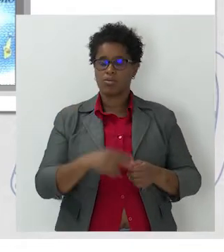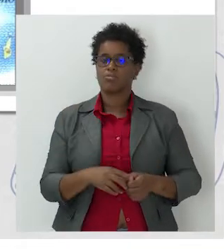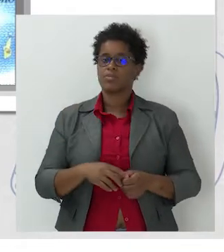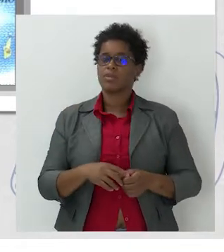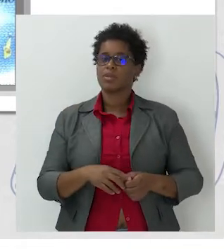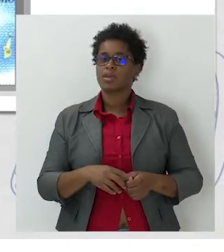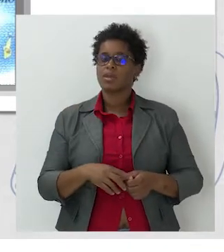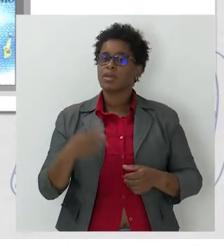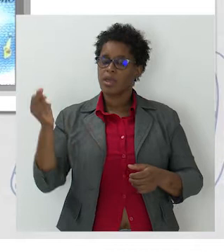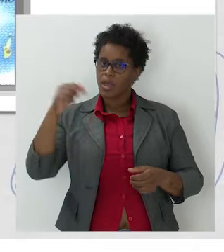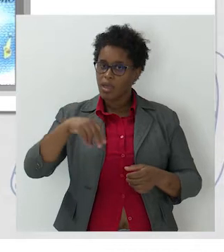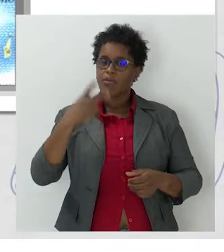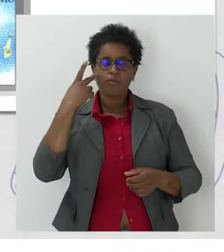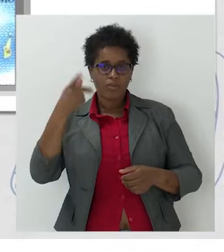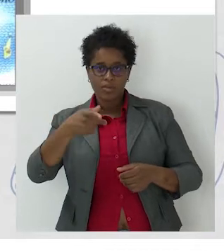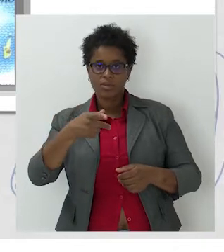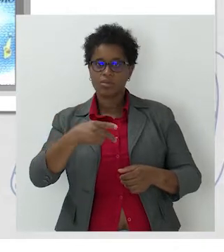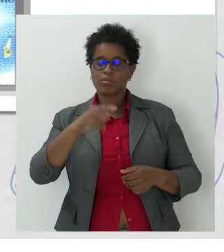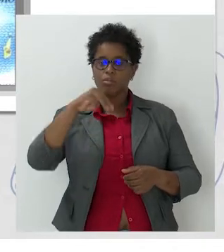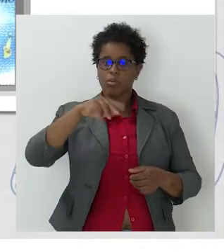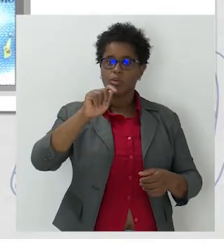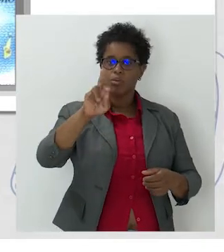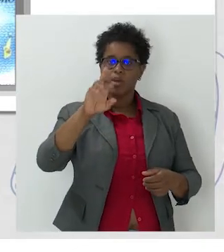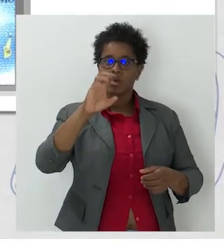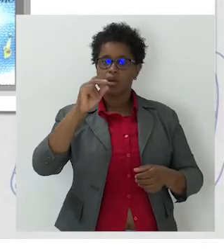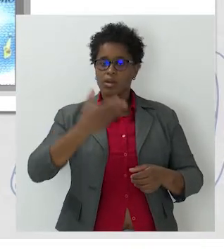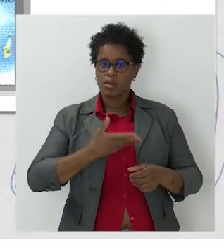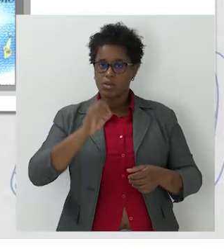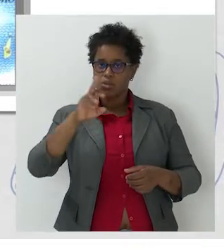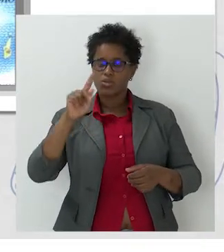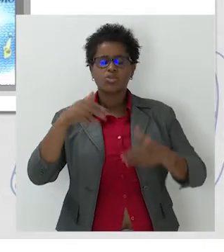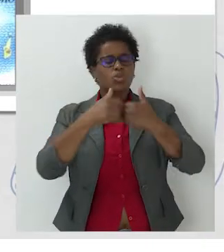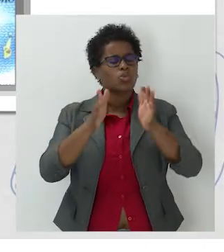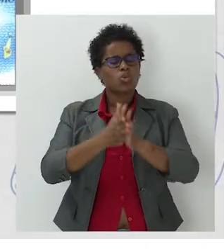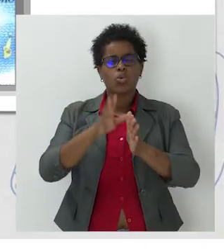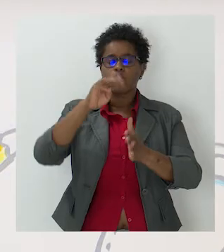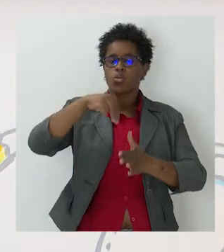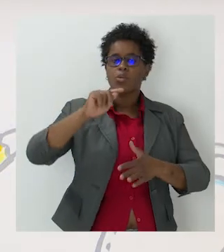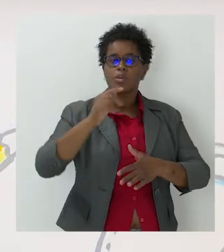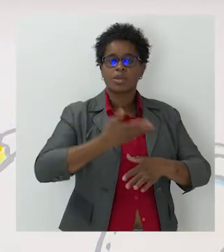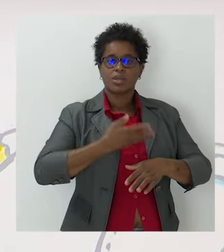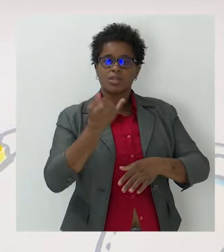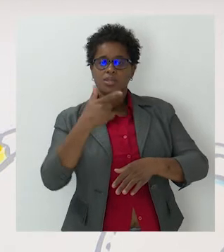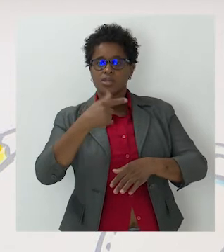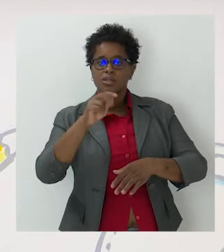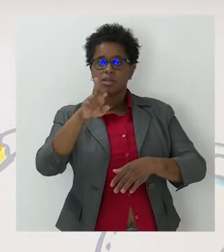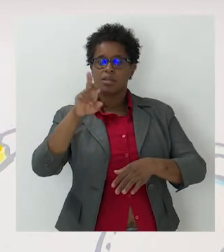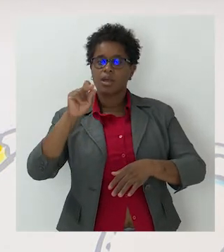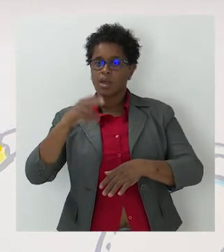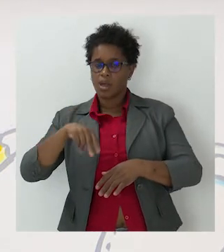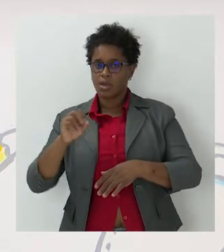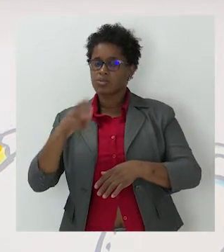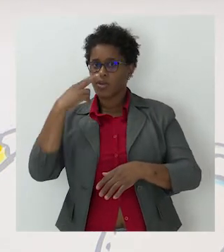era frequentado por mercadores de todo o Mediterrâneo. Estão a ver? Porto